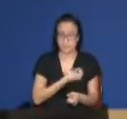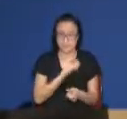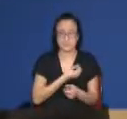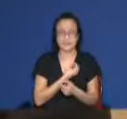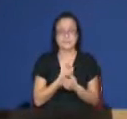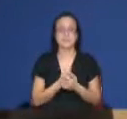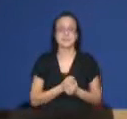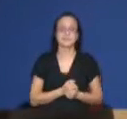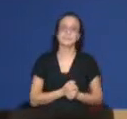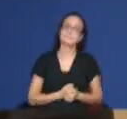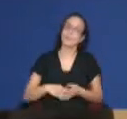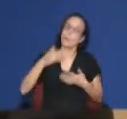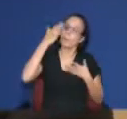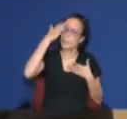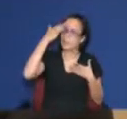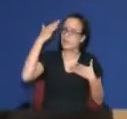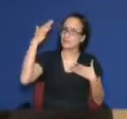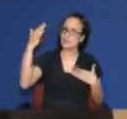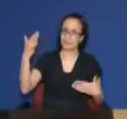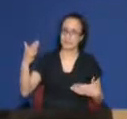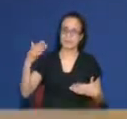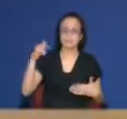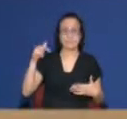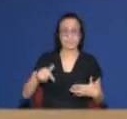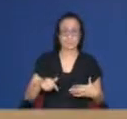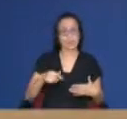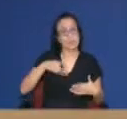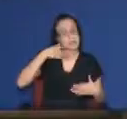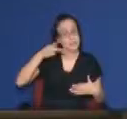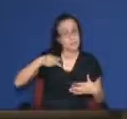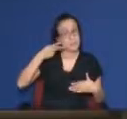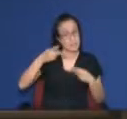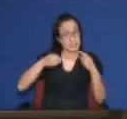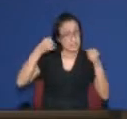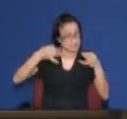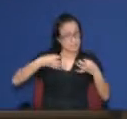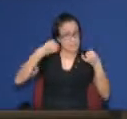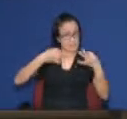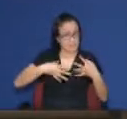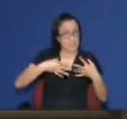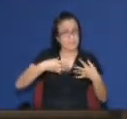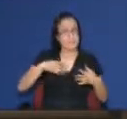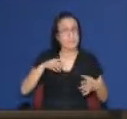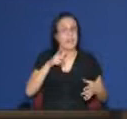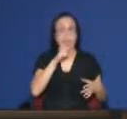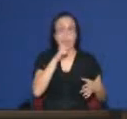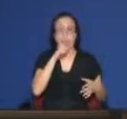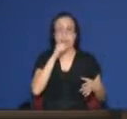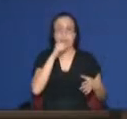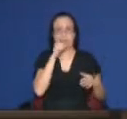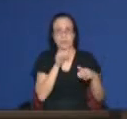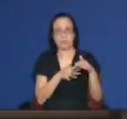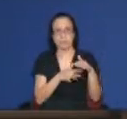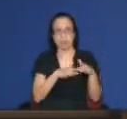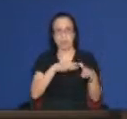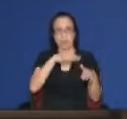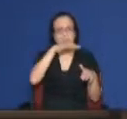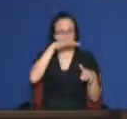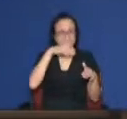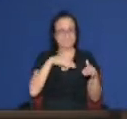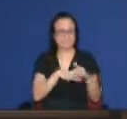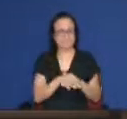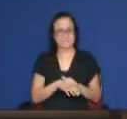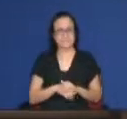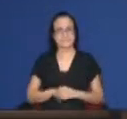pouquinho sobre abastecimento de água aqui na nossa cidade. Como todo mundo sabe, esse ano de 2014 está sendo um